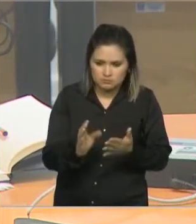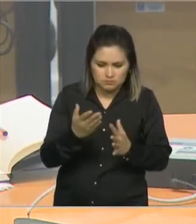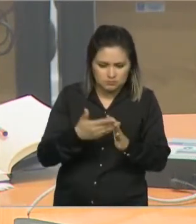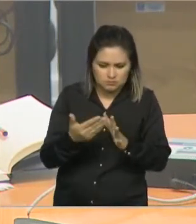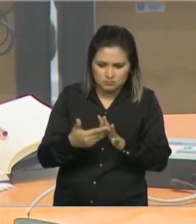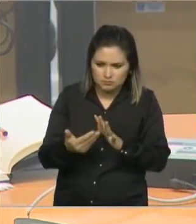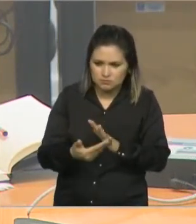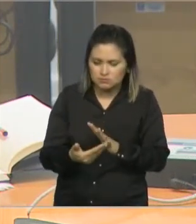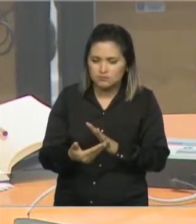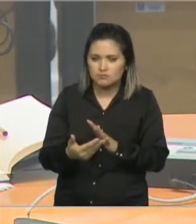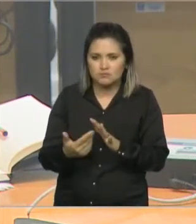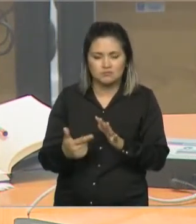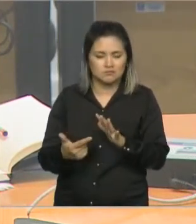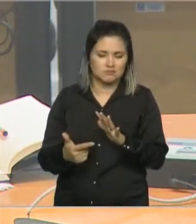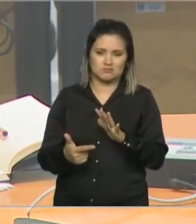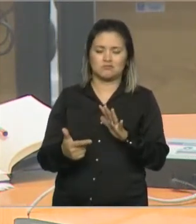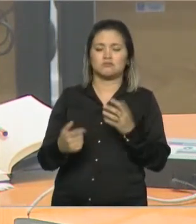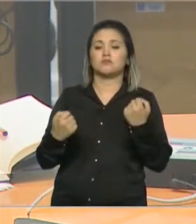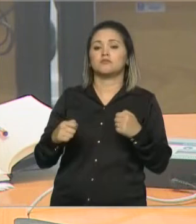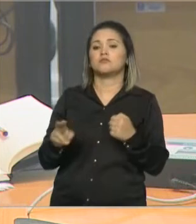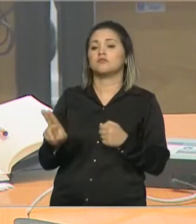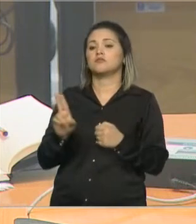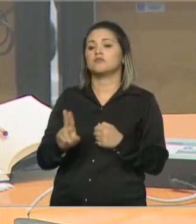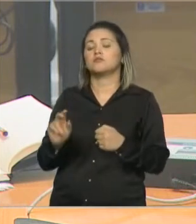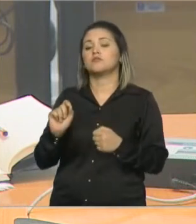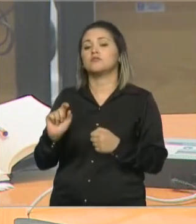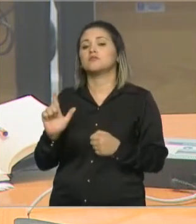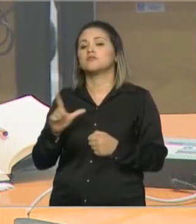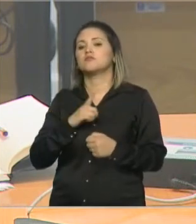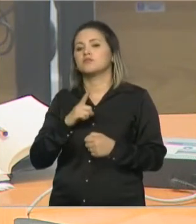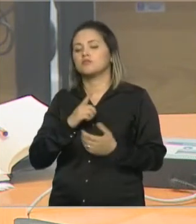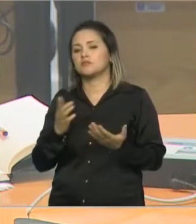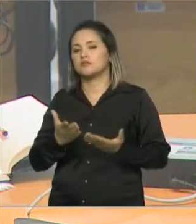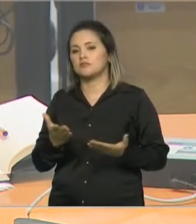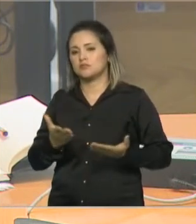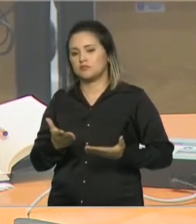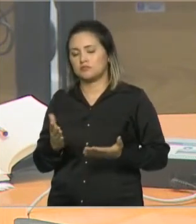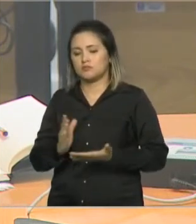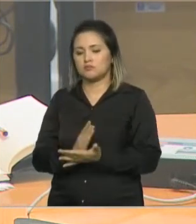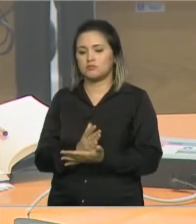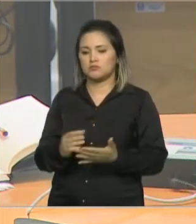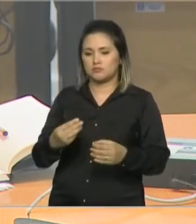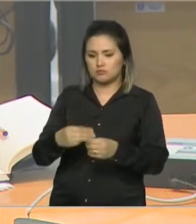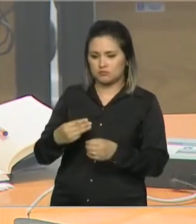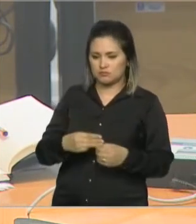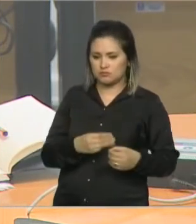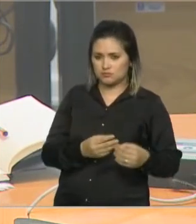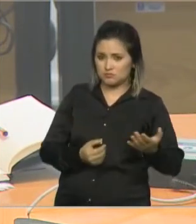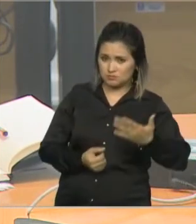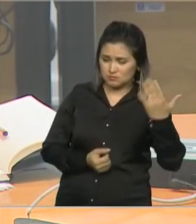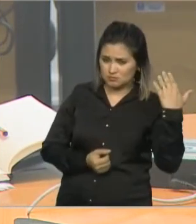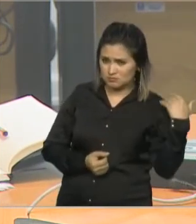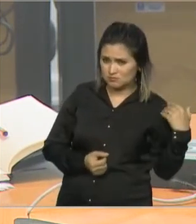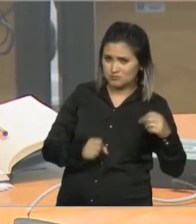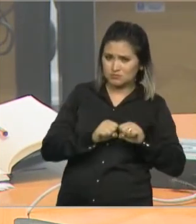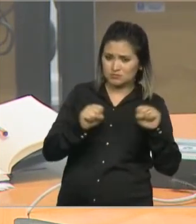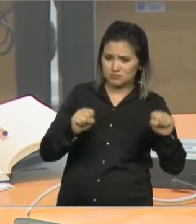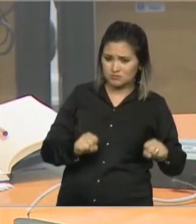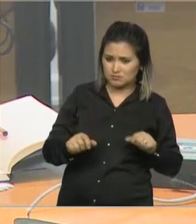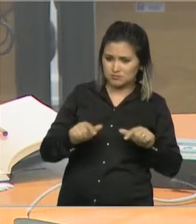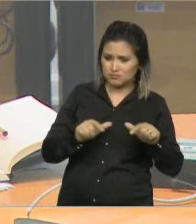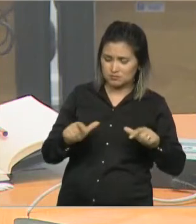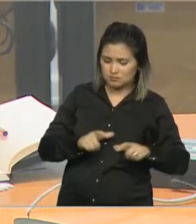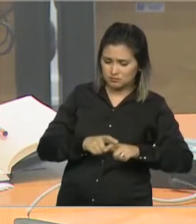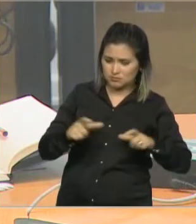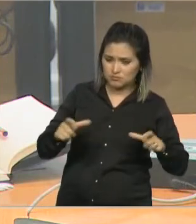temos hoje. Isso vai implicar que municípios que antes compunham uma rede de serviço maior